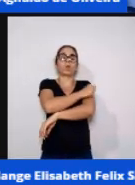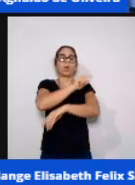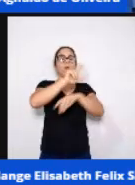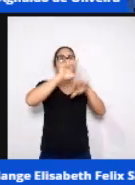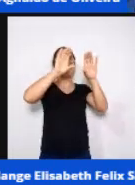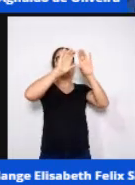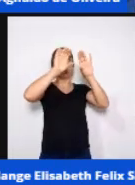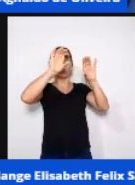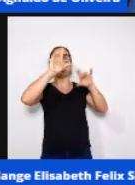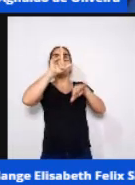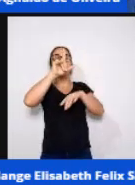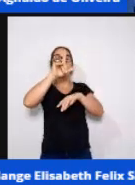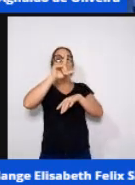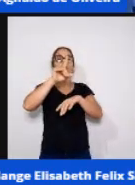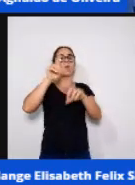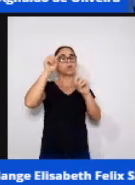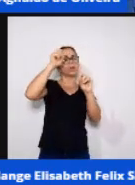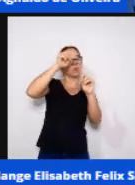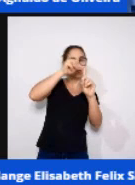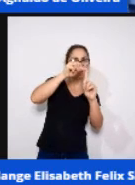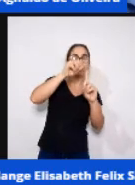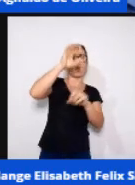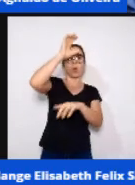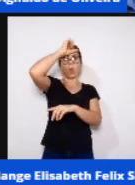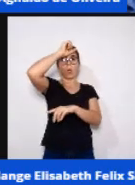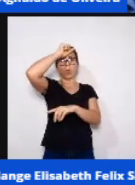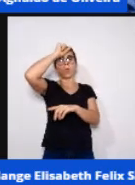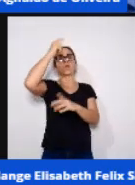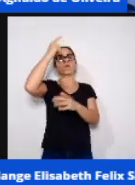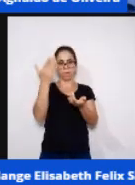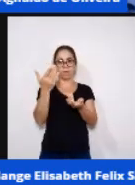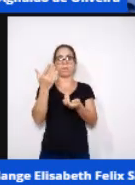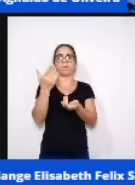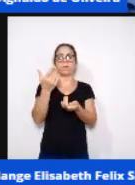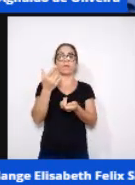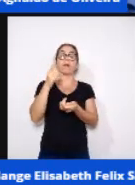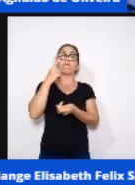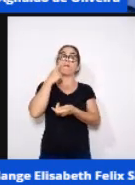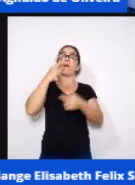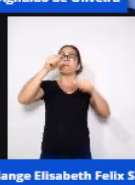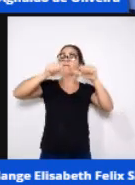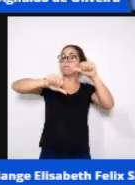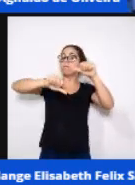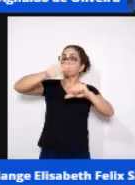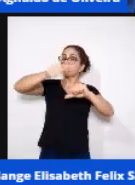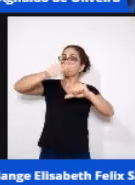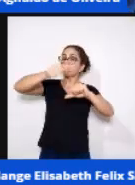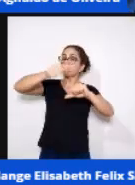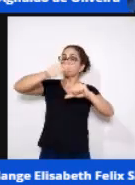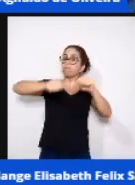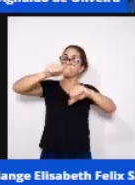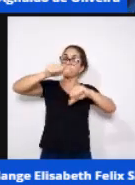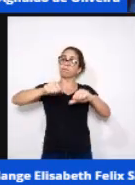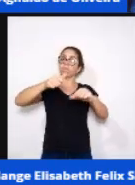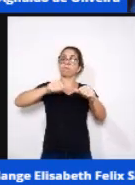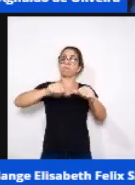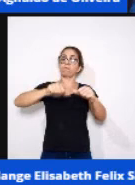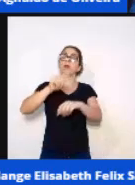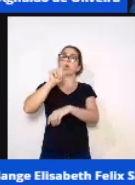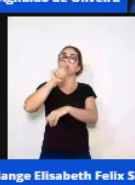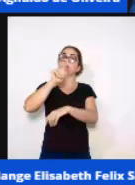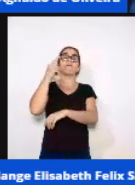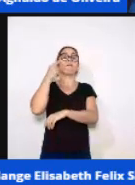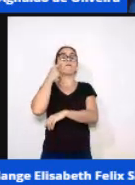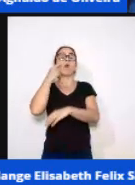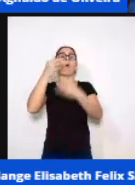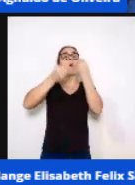eles possam, então, alcançar essa habilidade. Então, veja que a avaliação, ela serve não apenas para você ver como é que está a construção